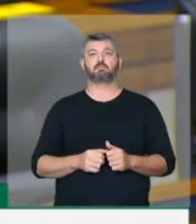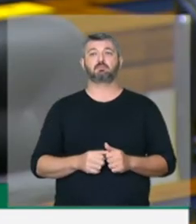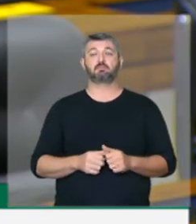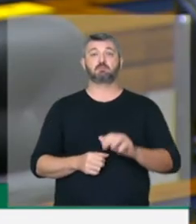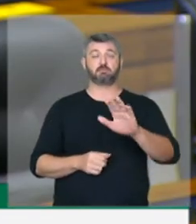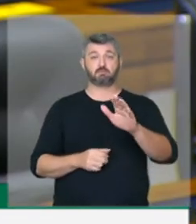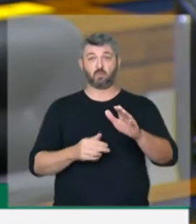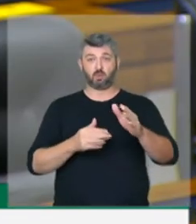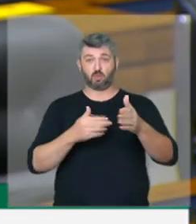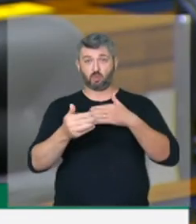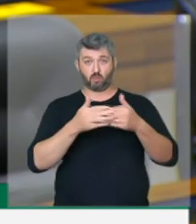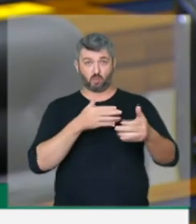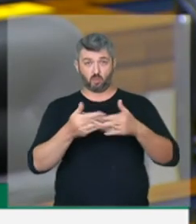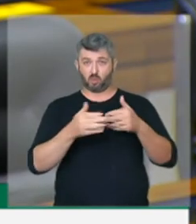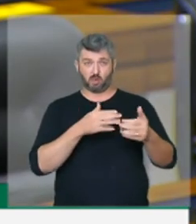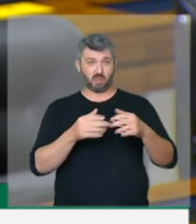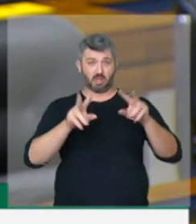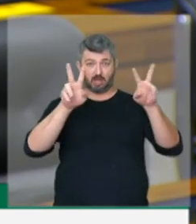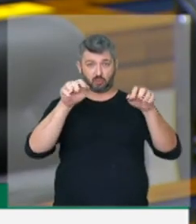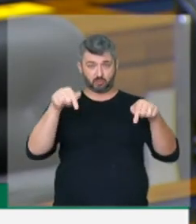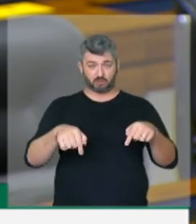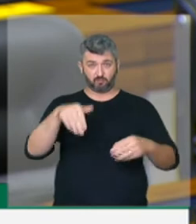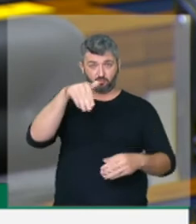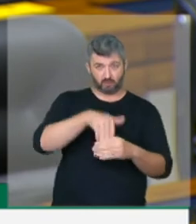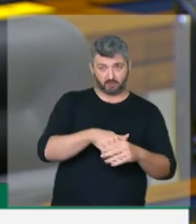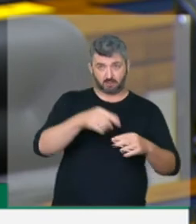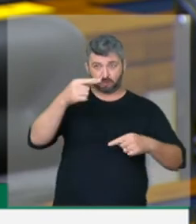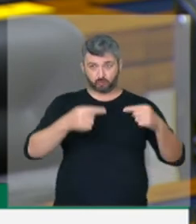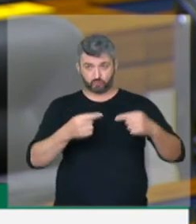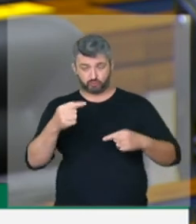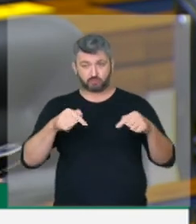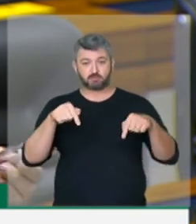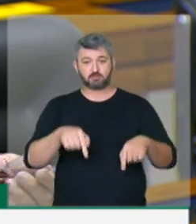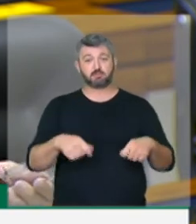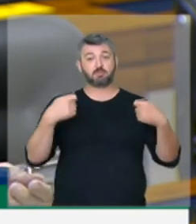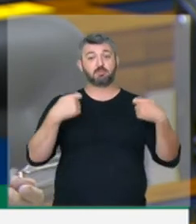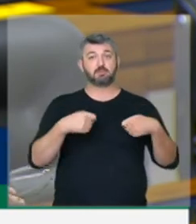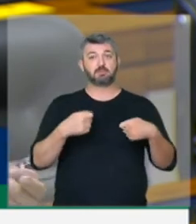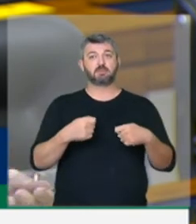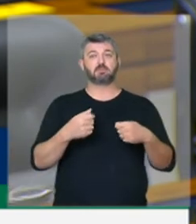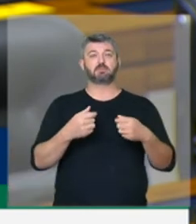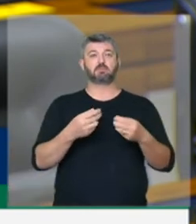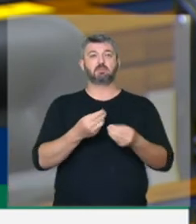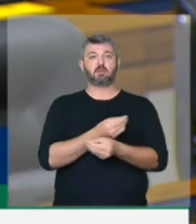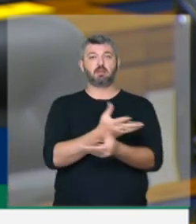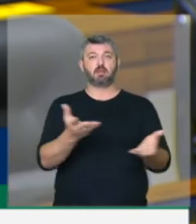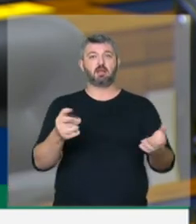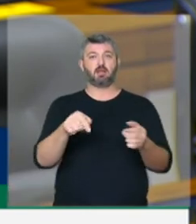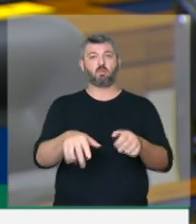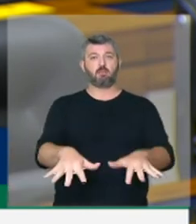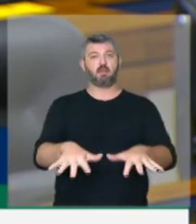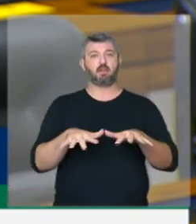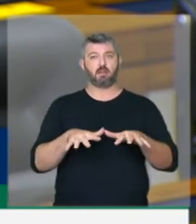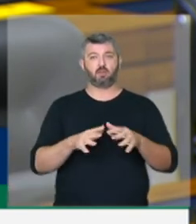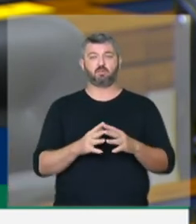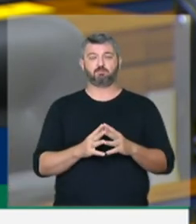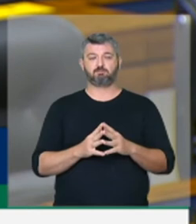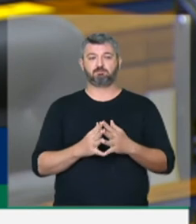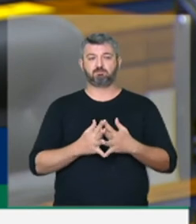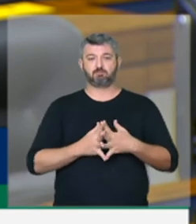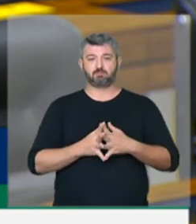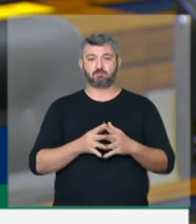qualquer matéria para ser apreciada, ela precisa ser de conhecimento do plenário.